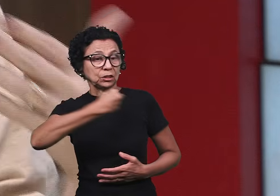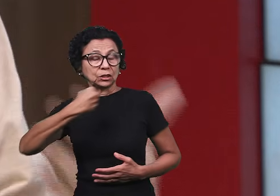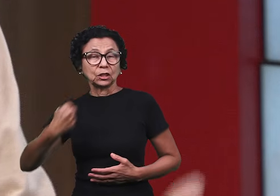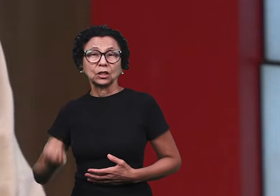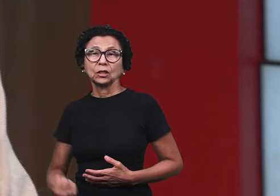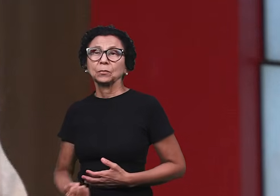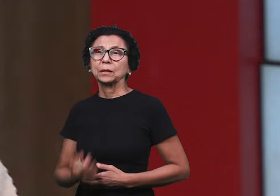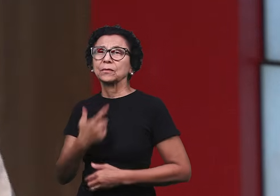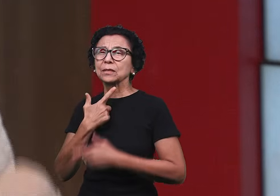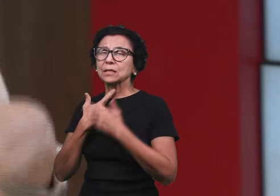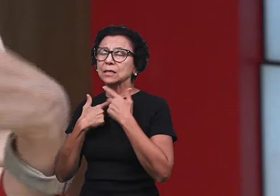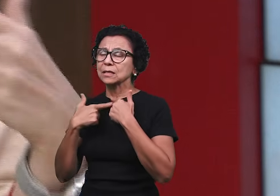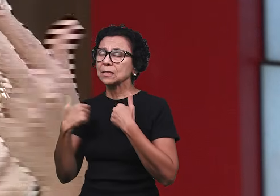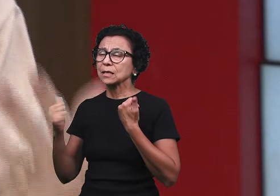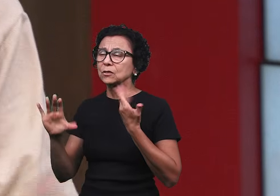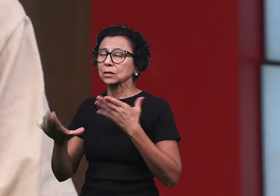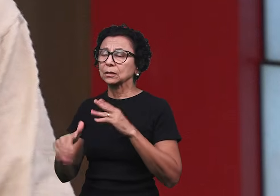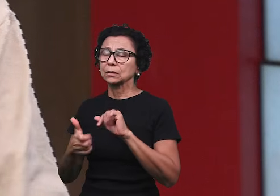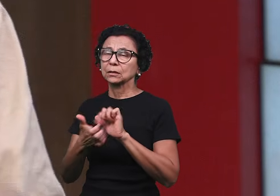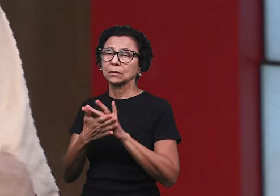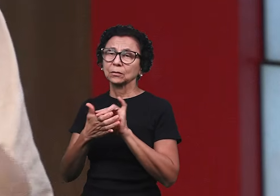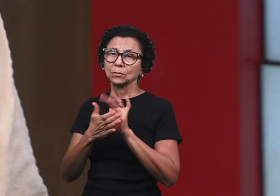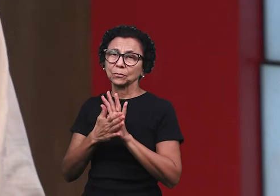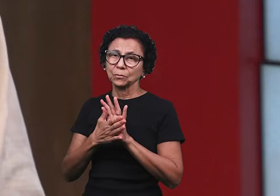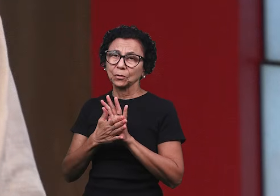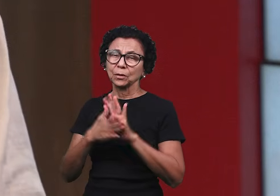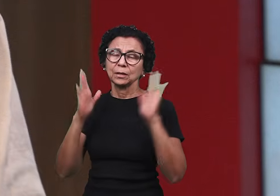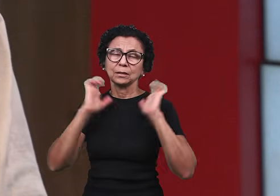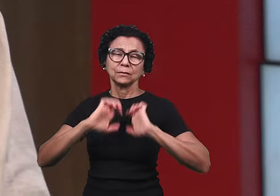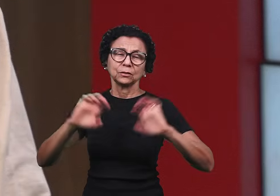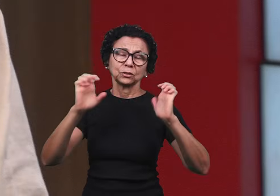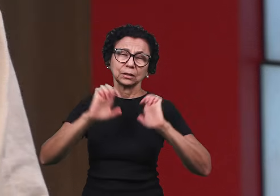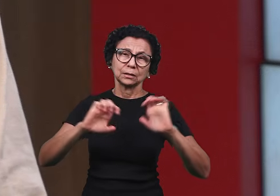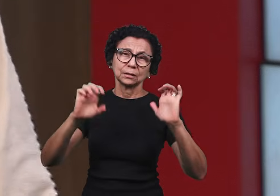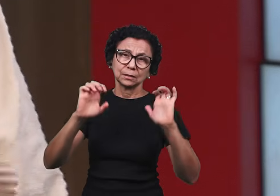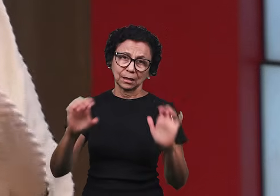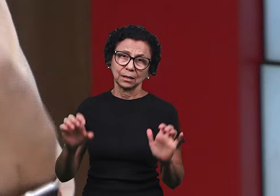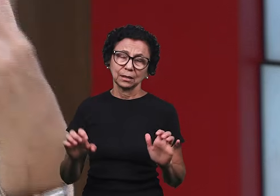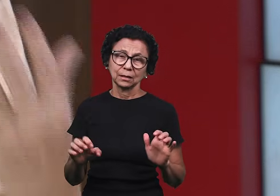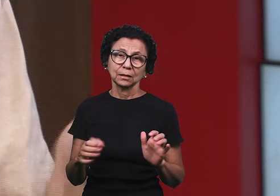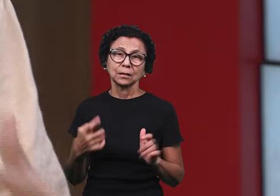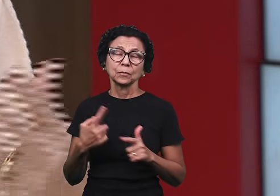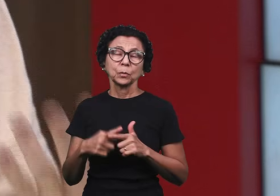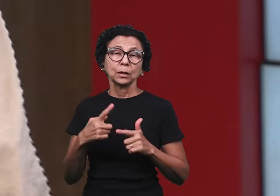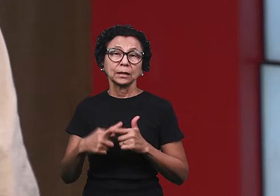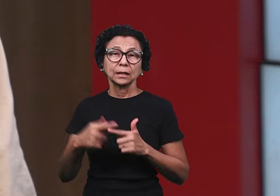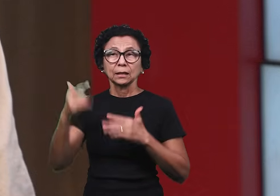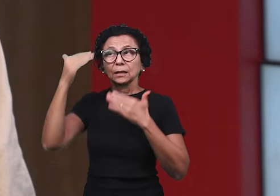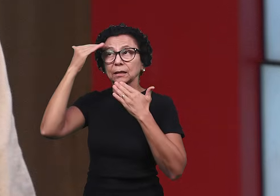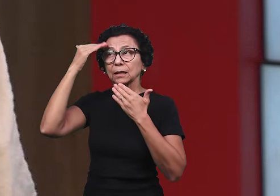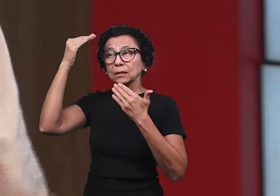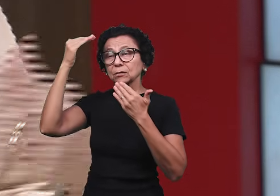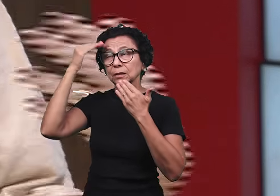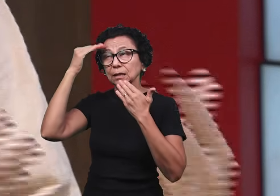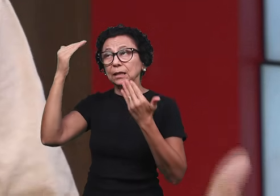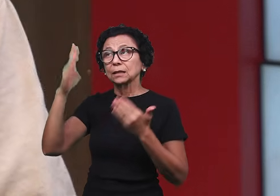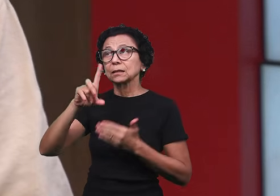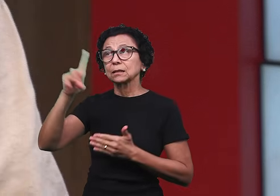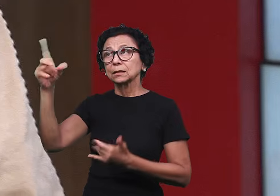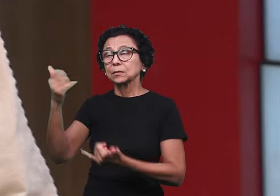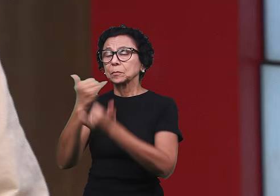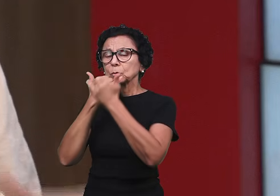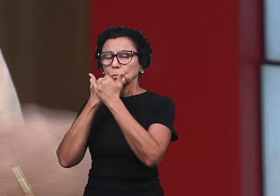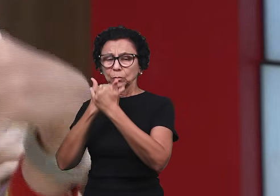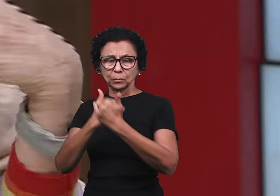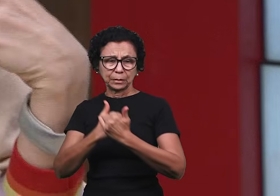o tempo todo na casa de Deus, quer louvar o tempo todo, quer falar de Jesus para todo mundo. Por quê? Porque muito foi perdoado. A dívida dele